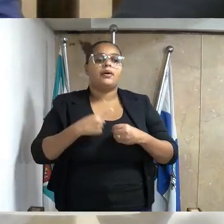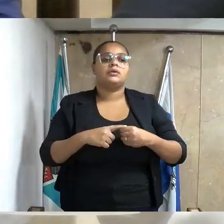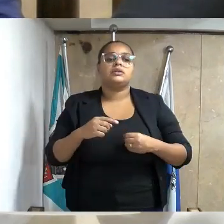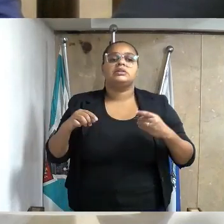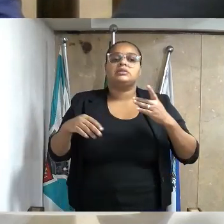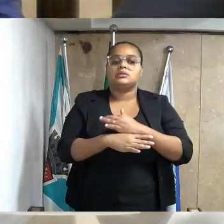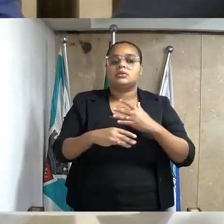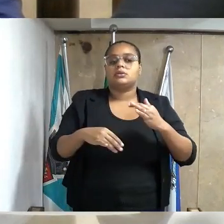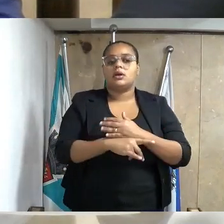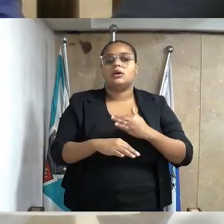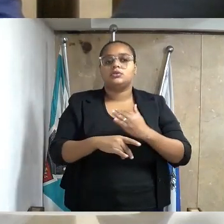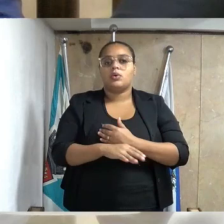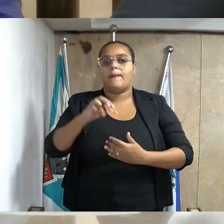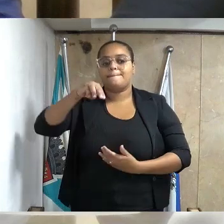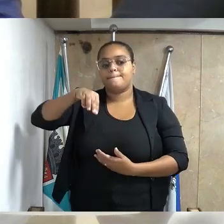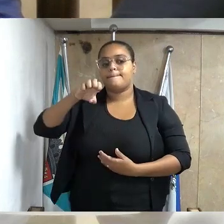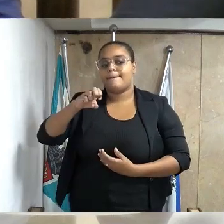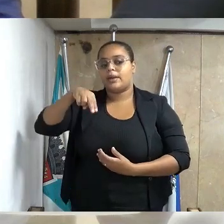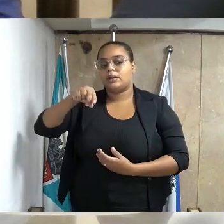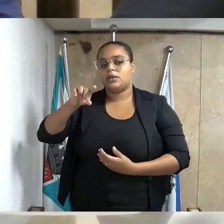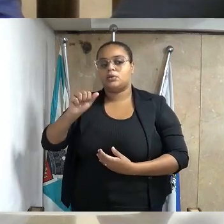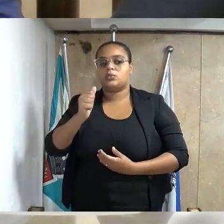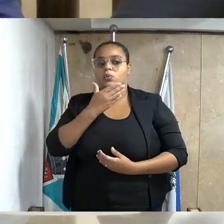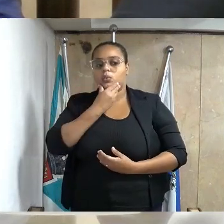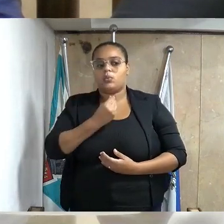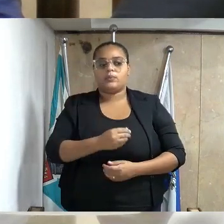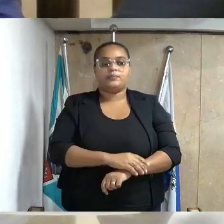Meninos, segundo distrito desse município.